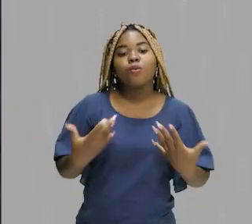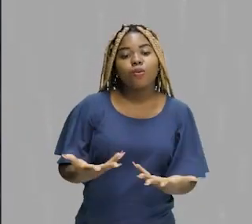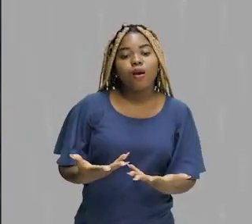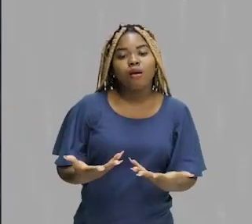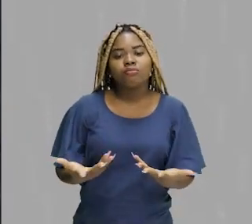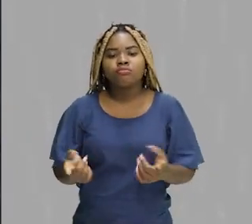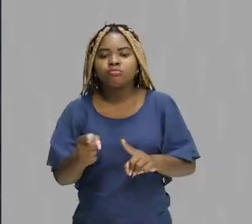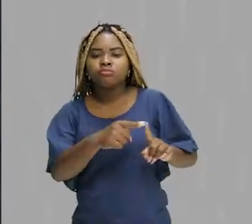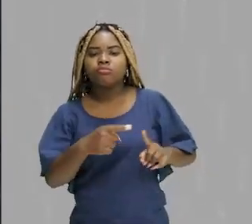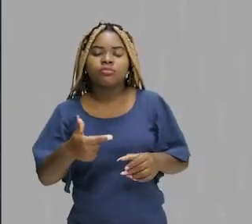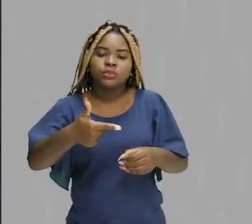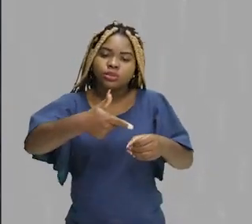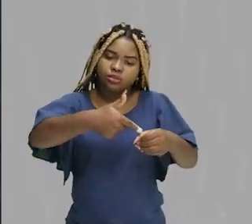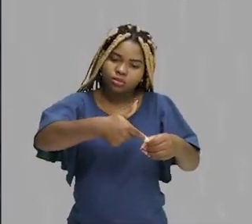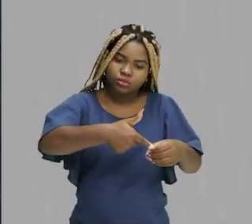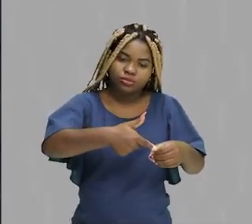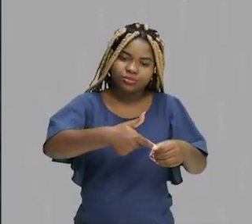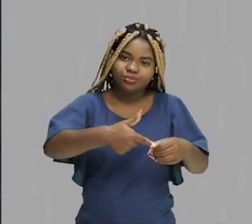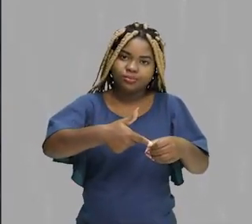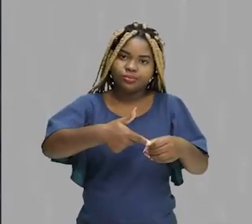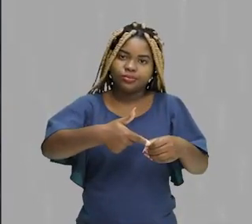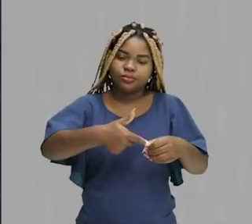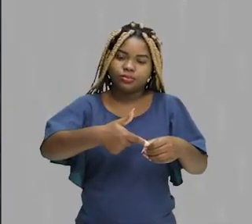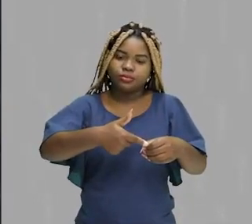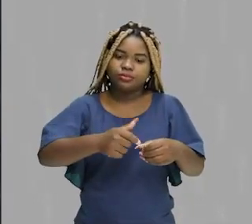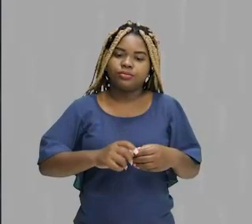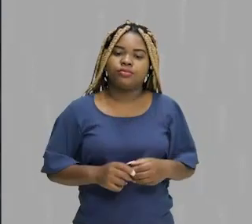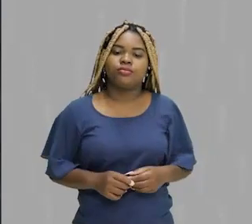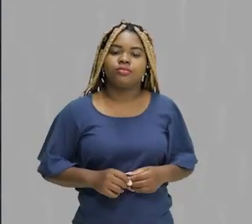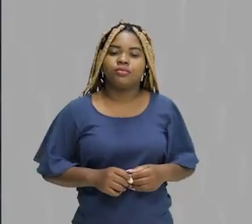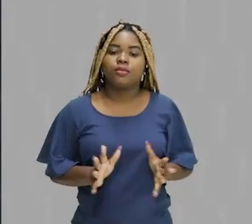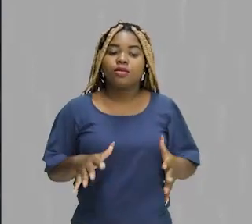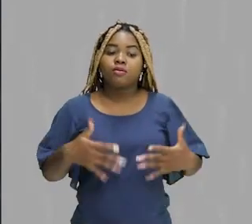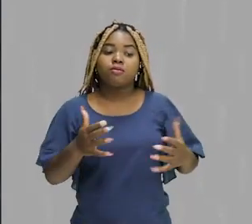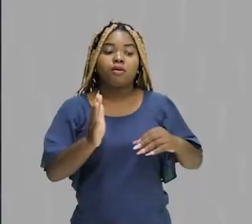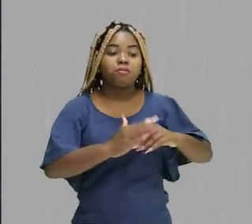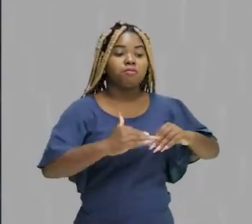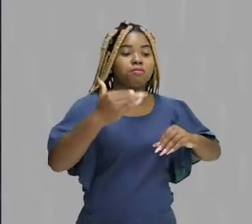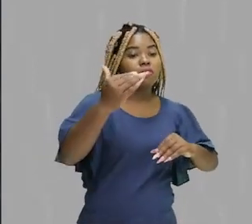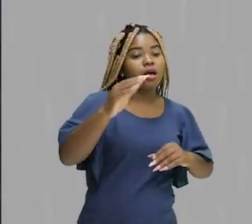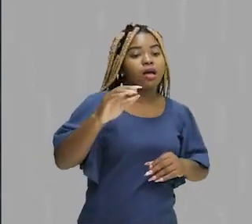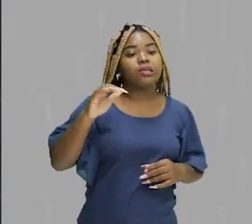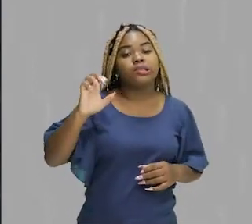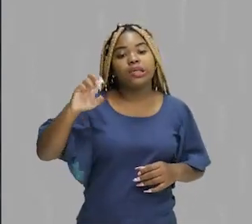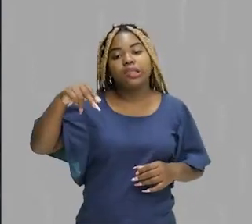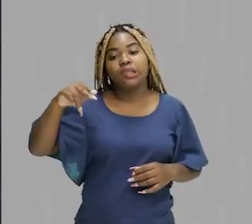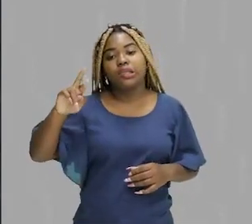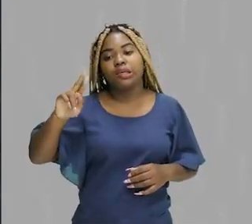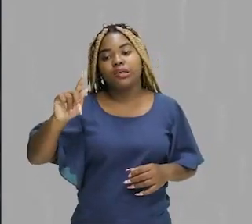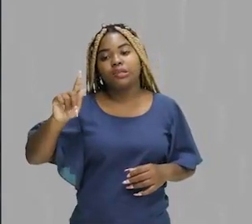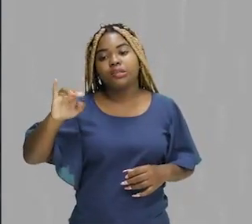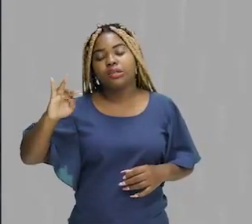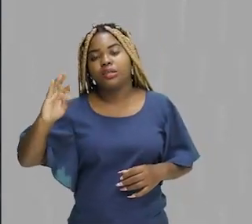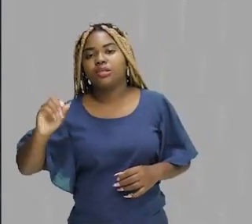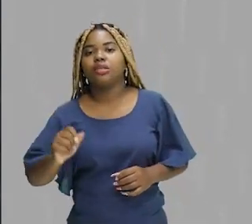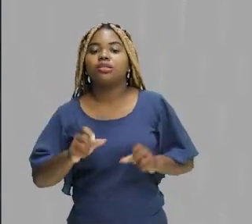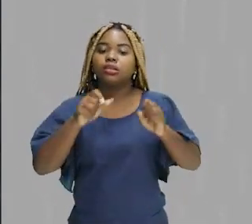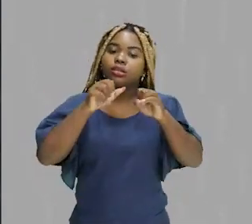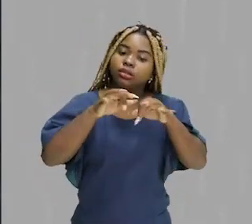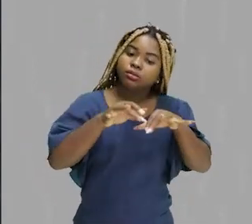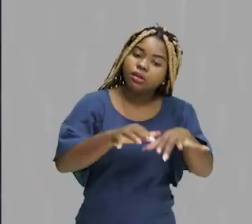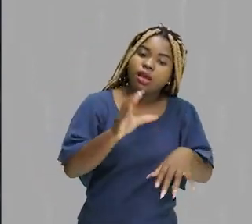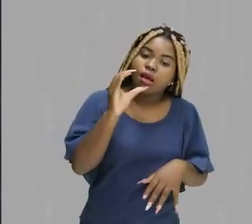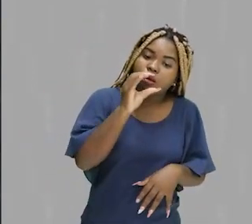combustíveis, diante de uma gama de combustíveis, qual é o mais energético, qual é o menos energético, quem libera mais